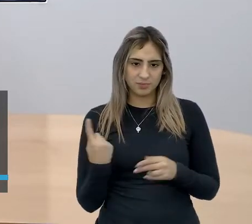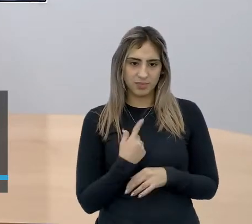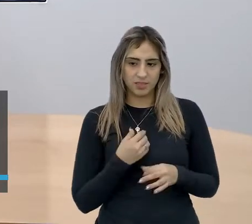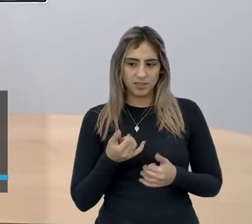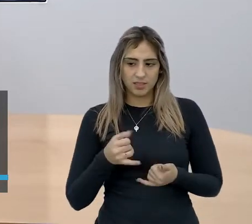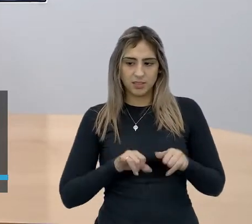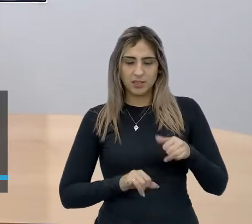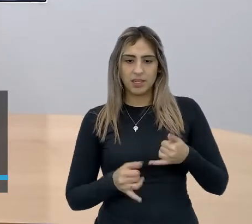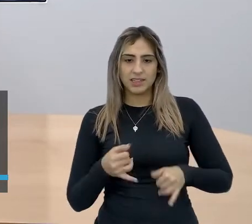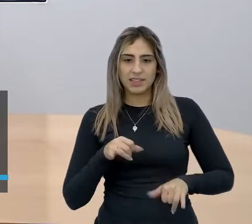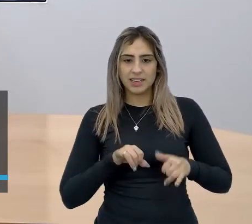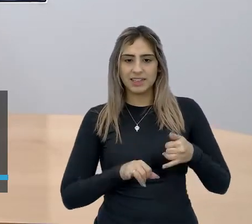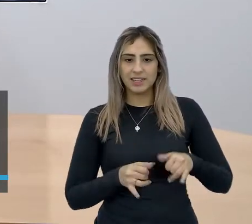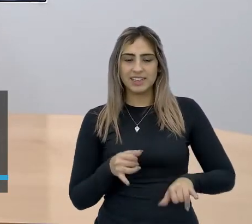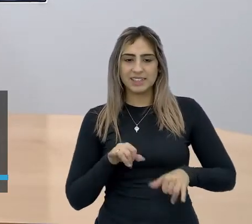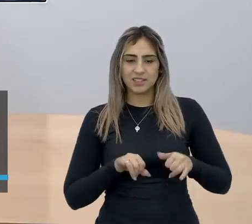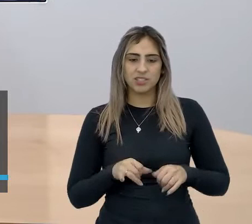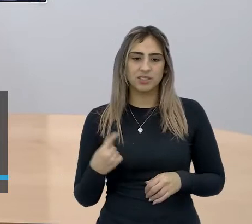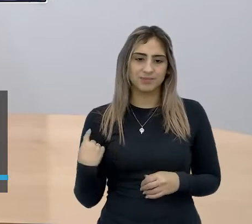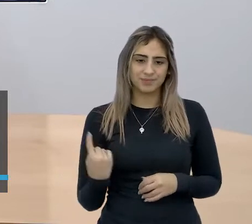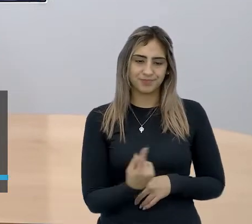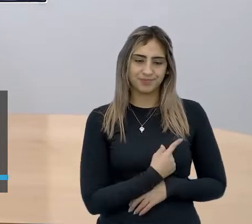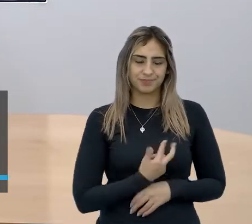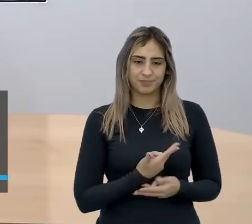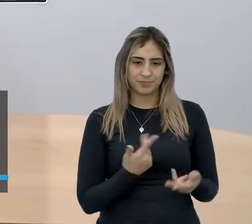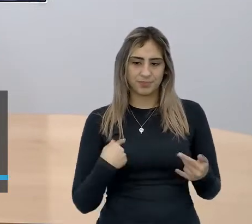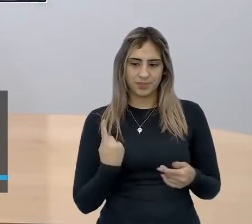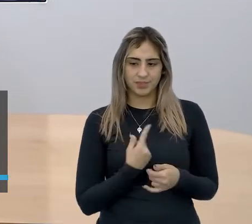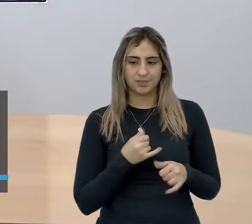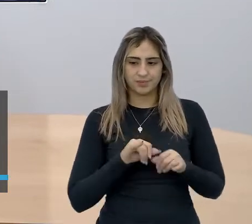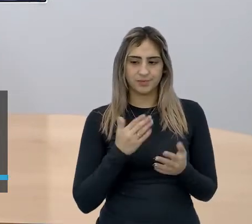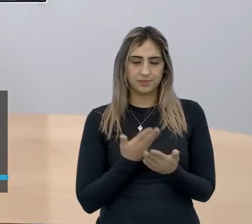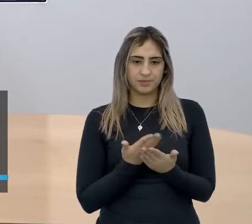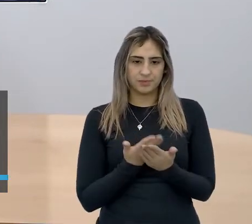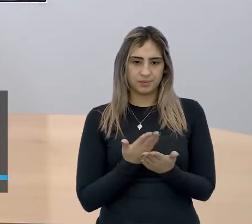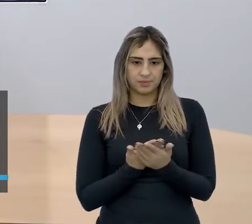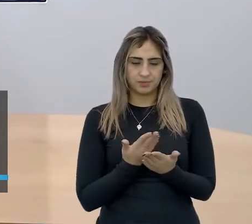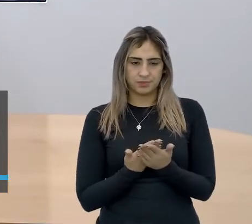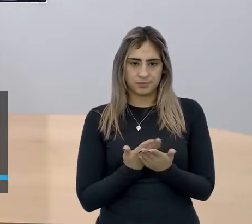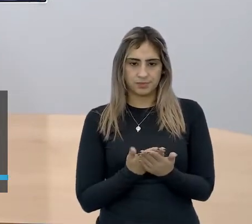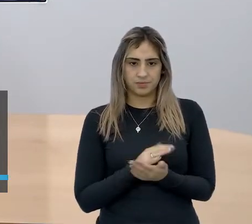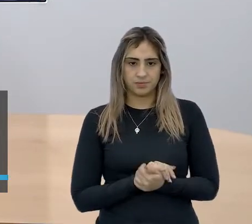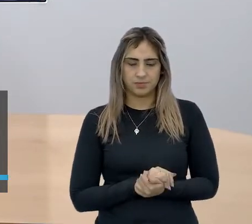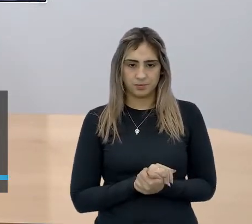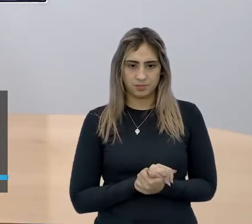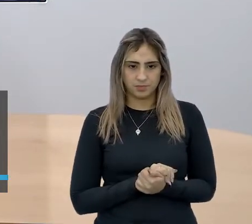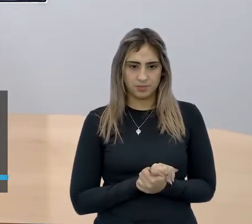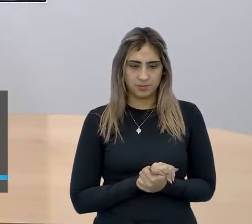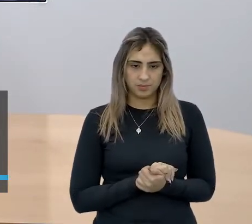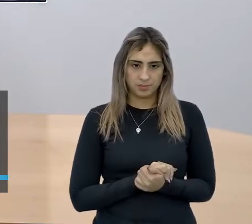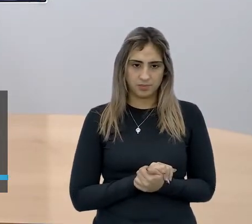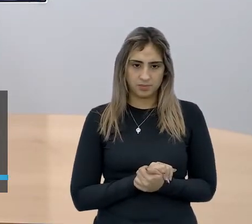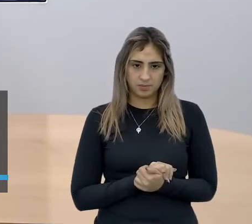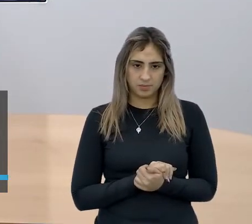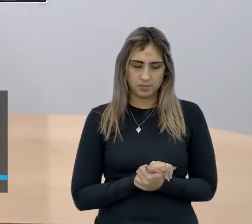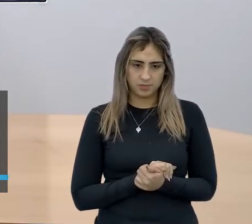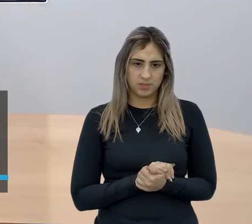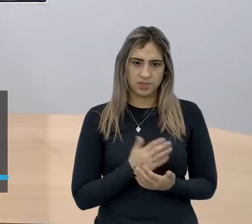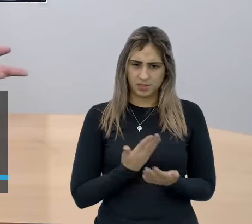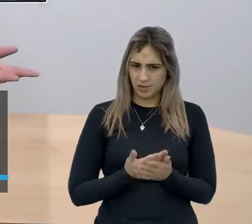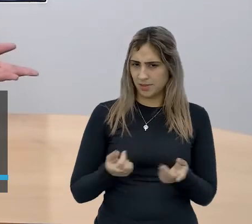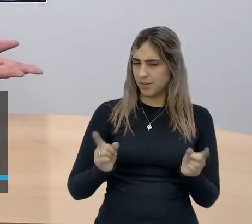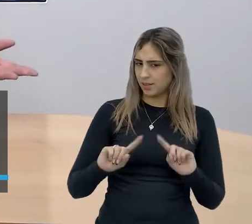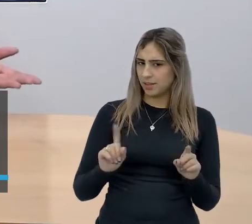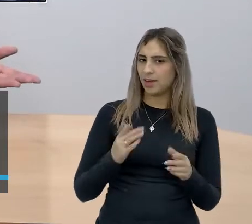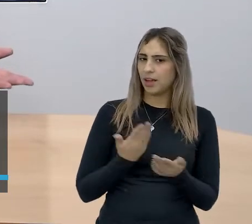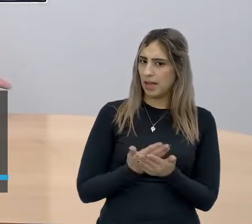de flor. Vamos lá, então, começando a nossa aulinha. Aulinha não, né, Sumaia? Aulinha não,